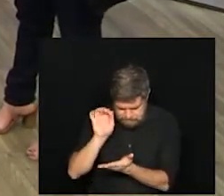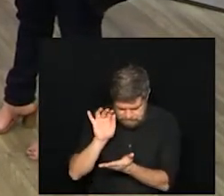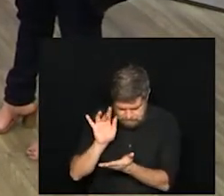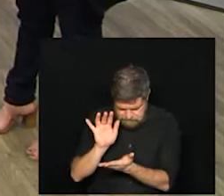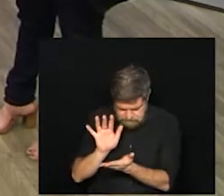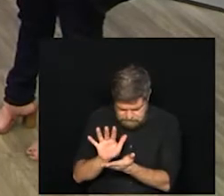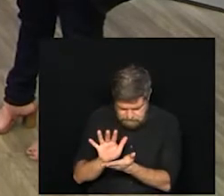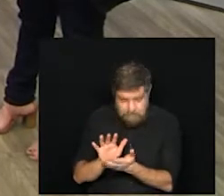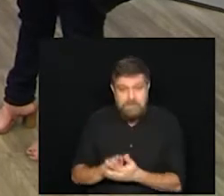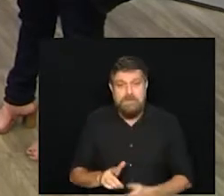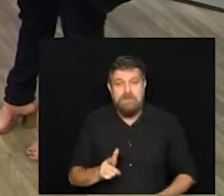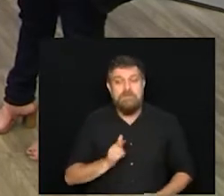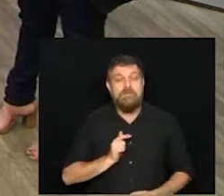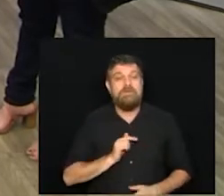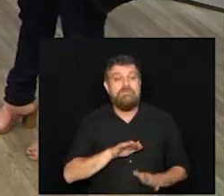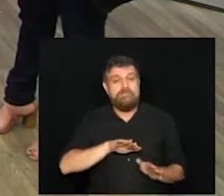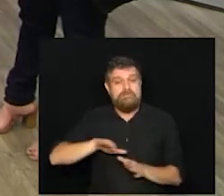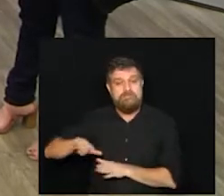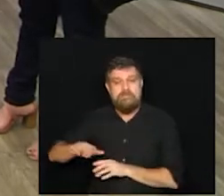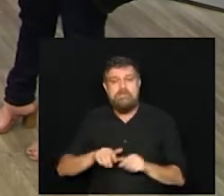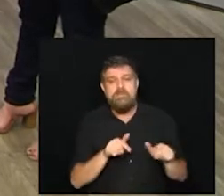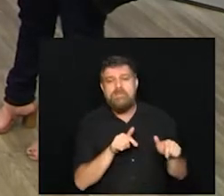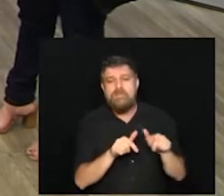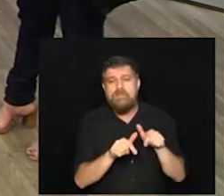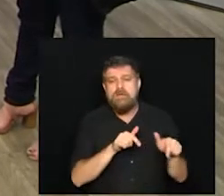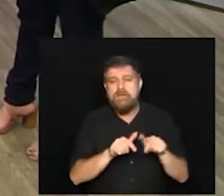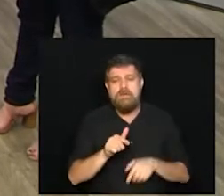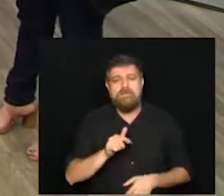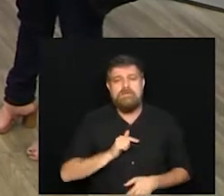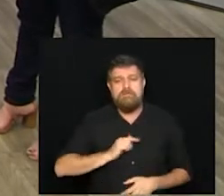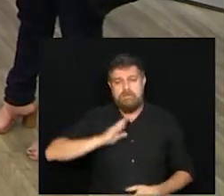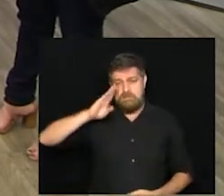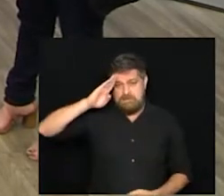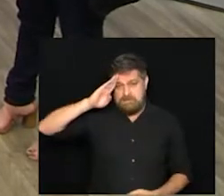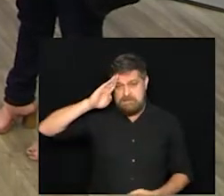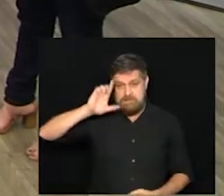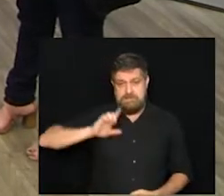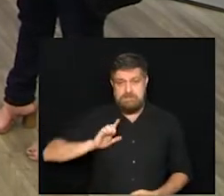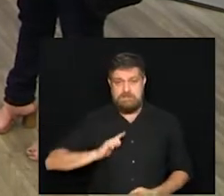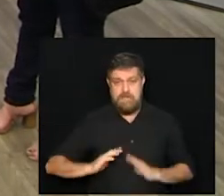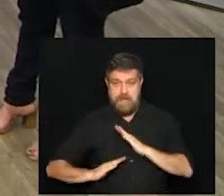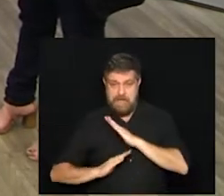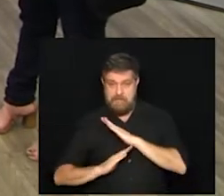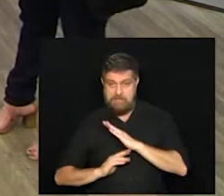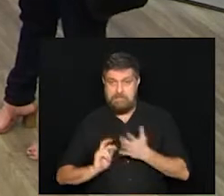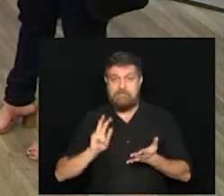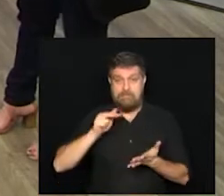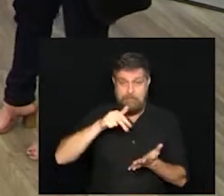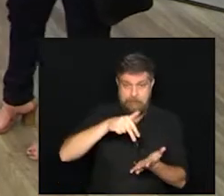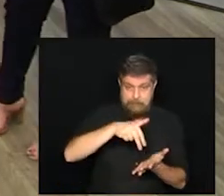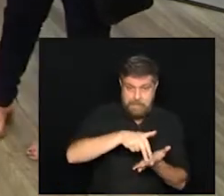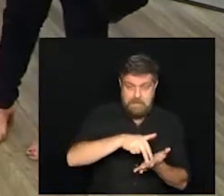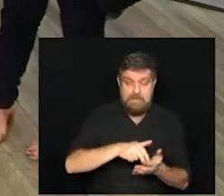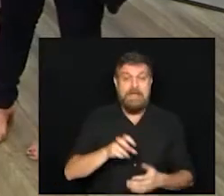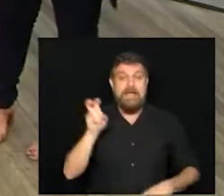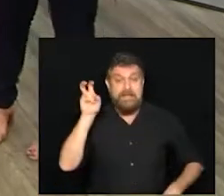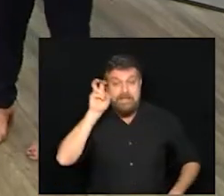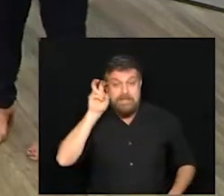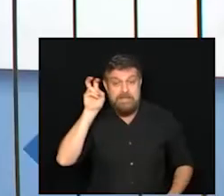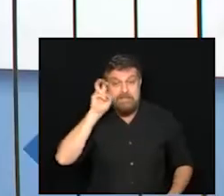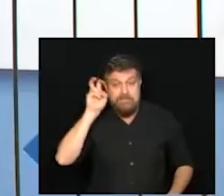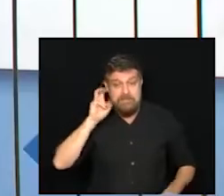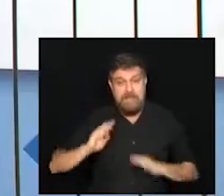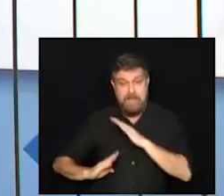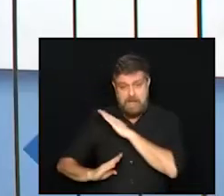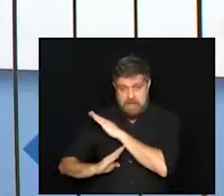sobre o trabalho agora me lembrei houve um evento né no exército EA Câmara de Campinas esteve lá e isso mesmo nesta quinta-feira